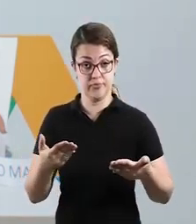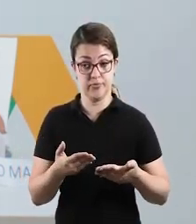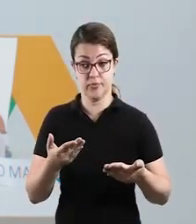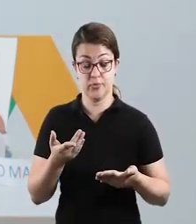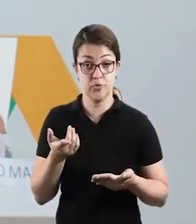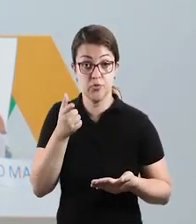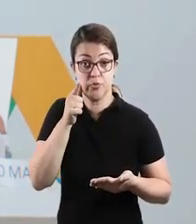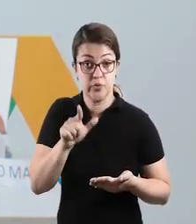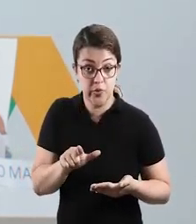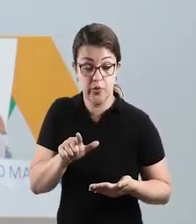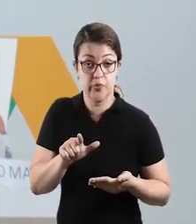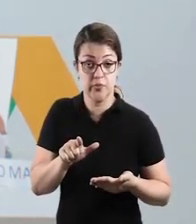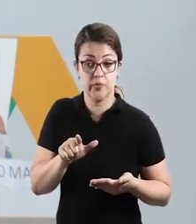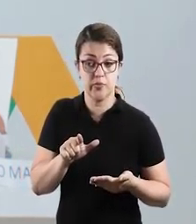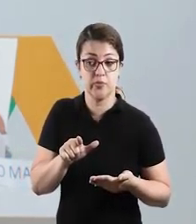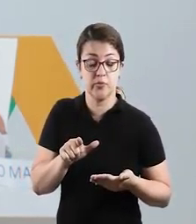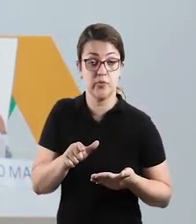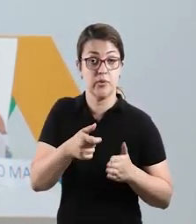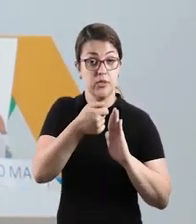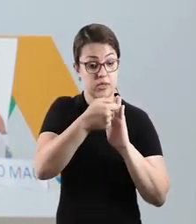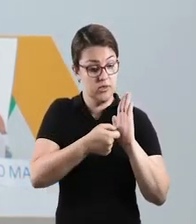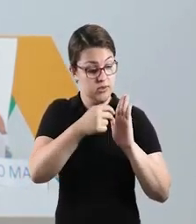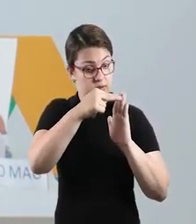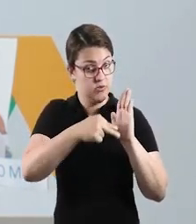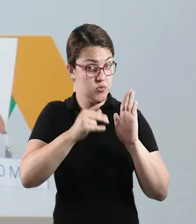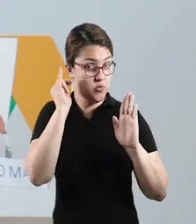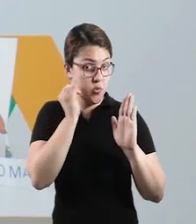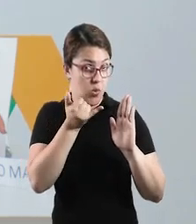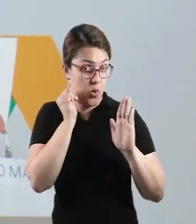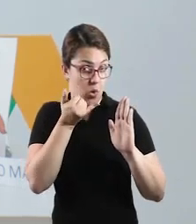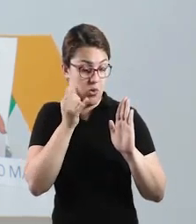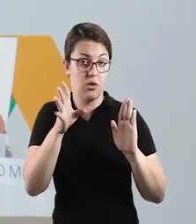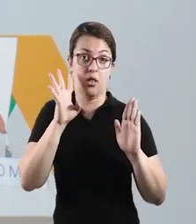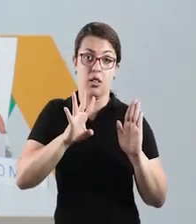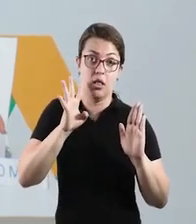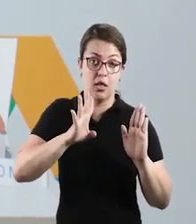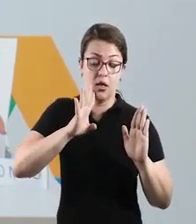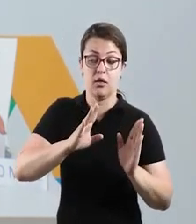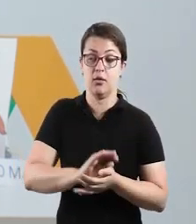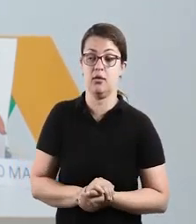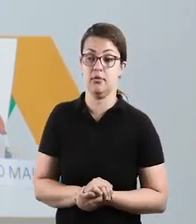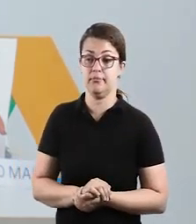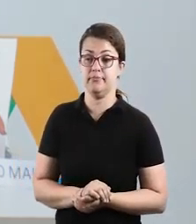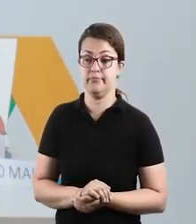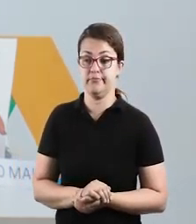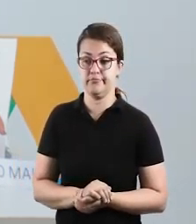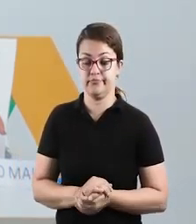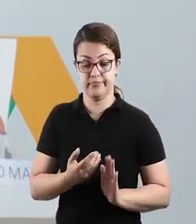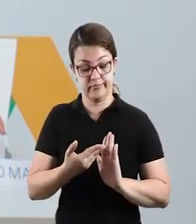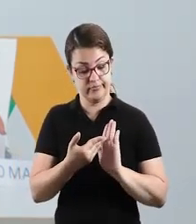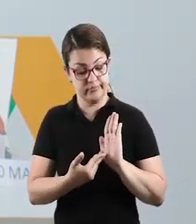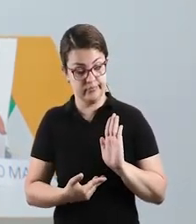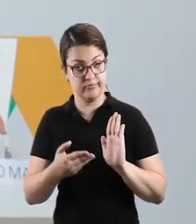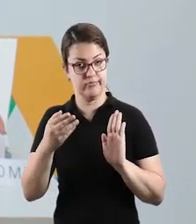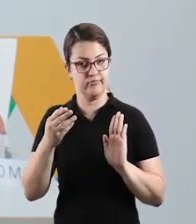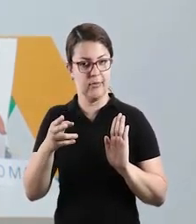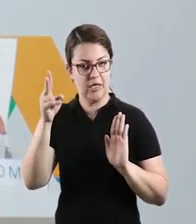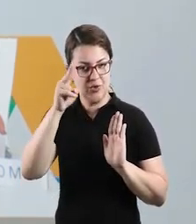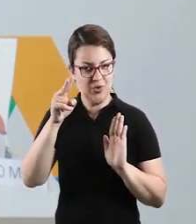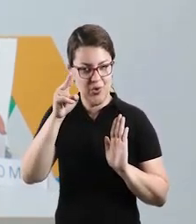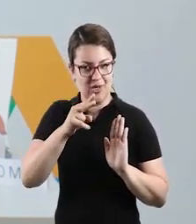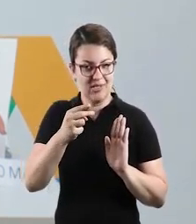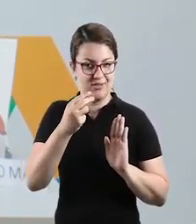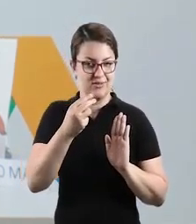Hoje, novamente, a gente vai trabalhar a leitura de um conto. E olha que legal, aqui é a história dos